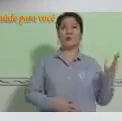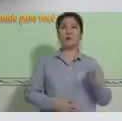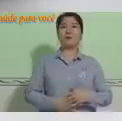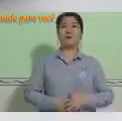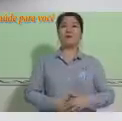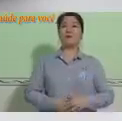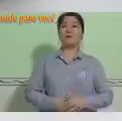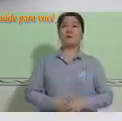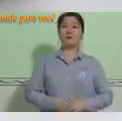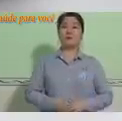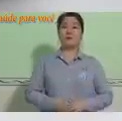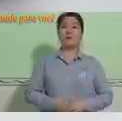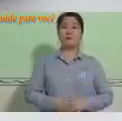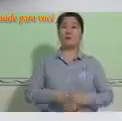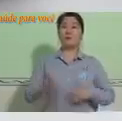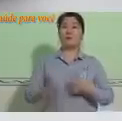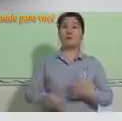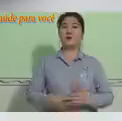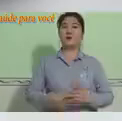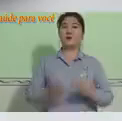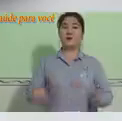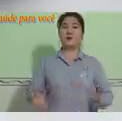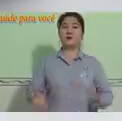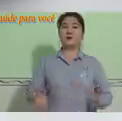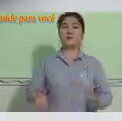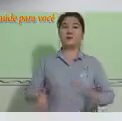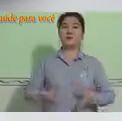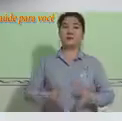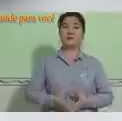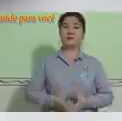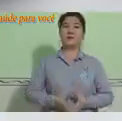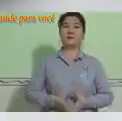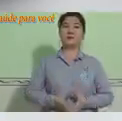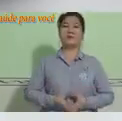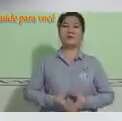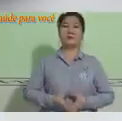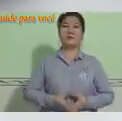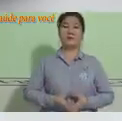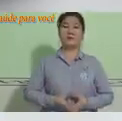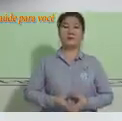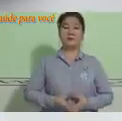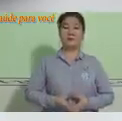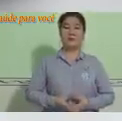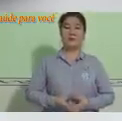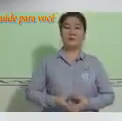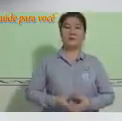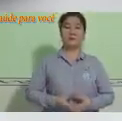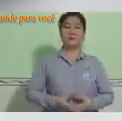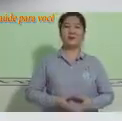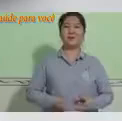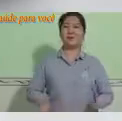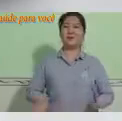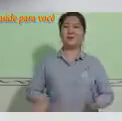surgegerlmint2 a 5 dias depois da contaminação, vírgula, porque depende da resposta do sistema imune do indivíduo.